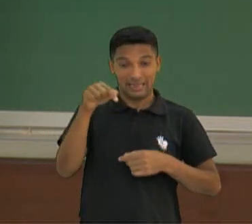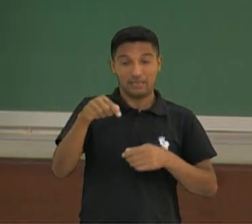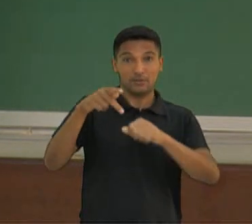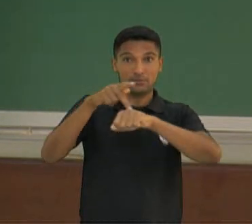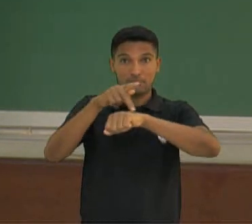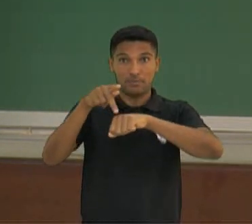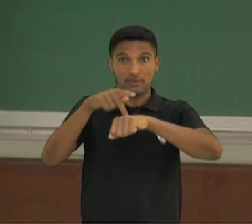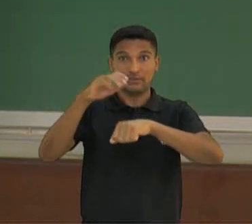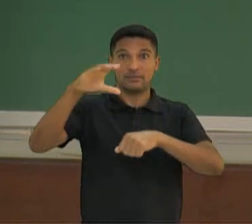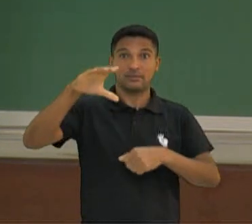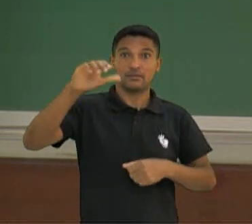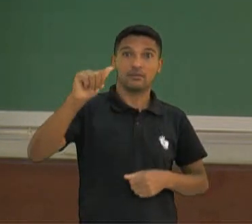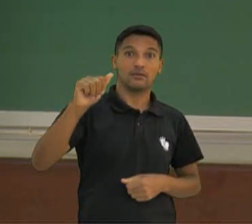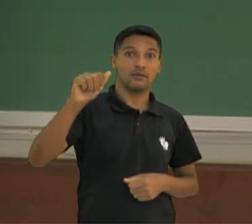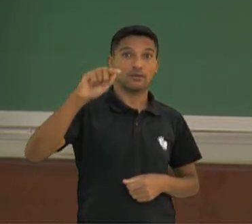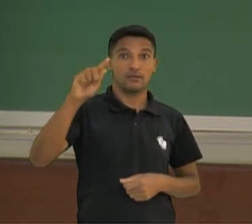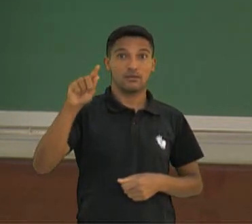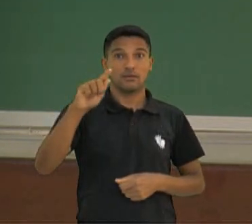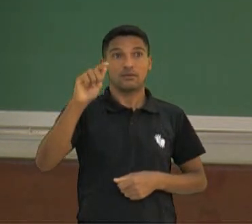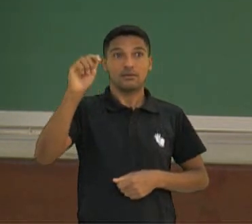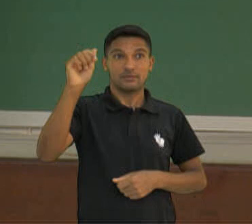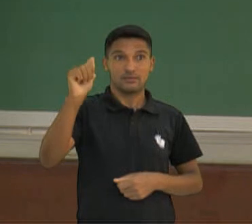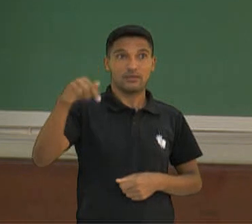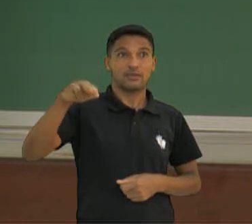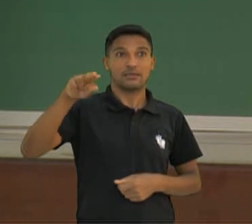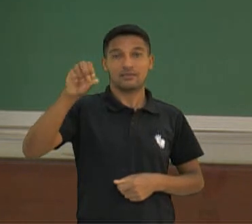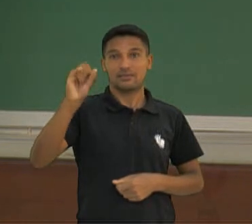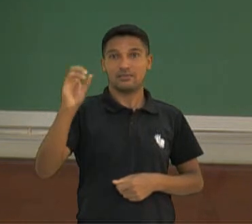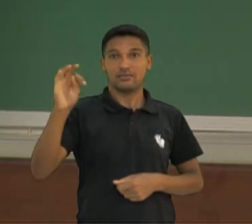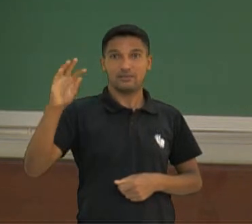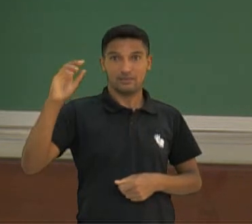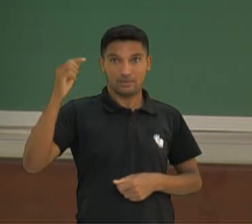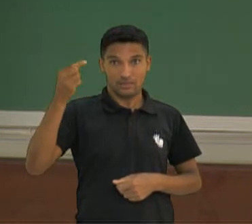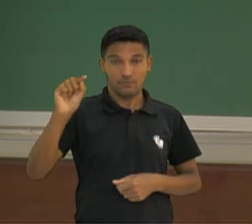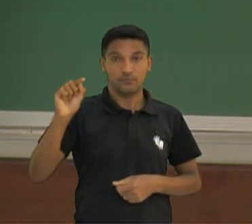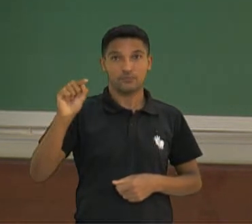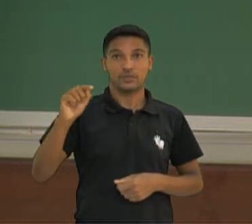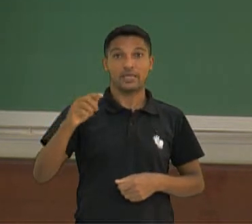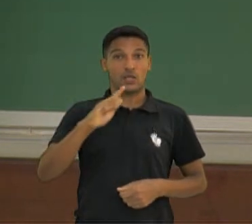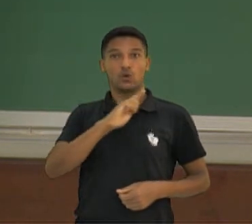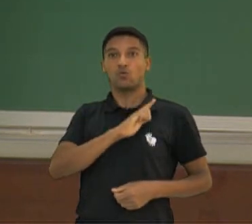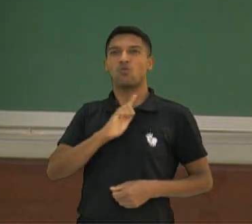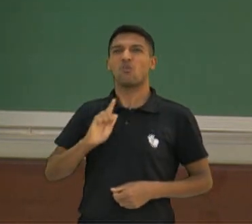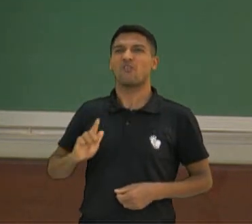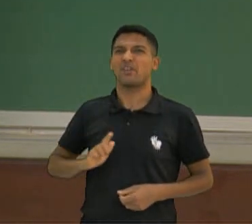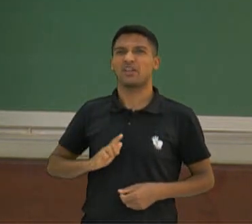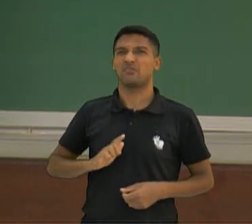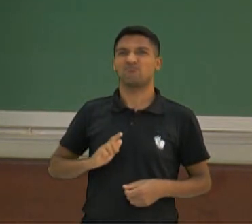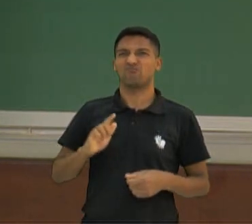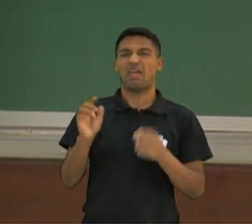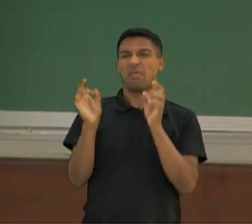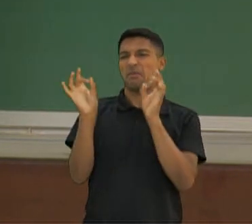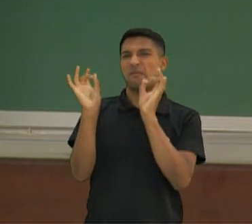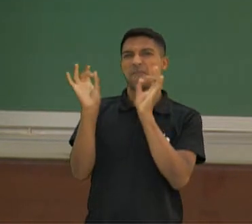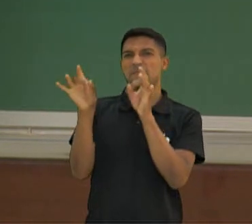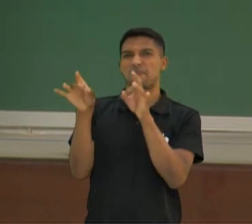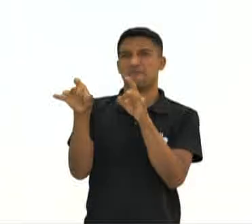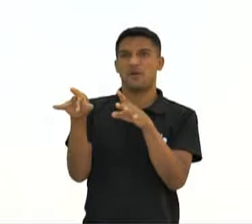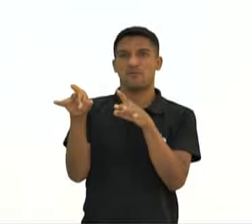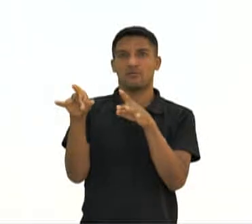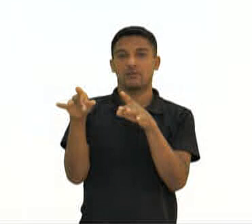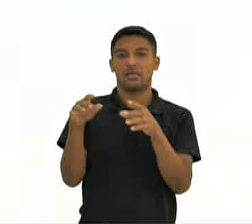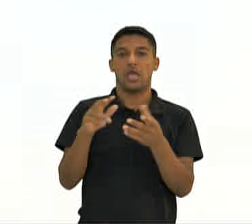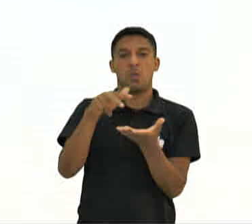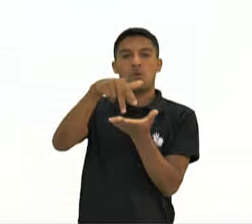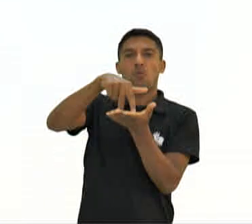o tamanho respeito que a população tem por ele, a capital foi chamada de Nur-Sultan, que é o sobrenome